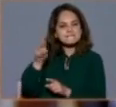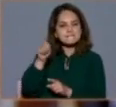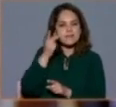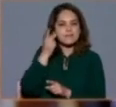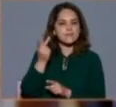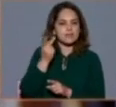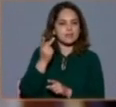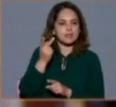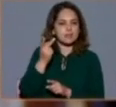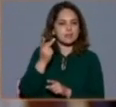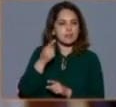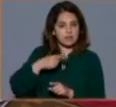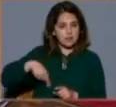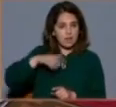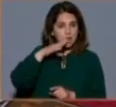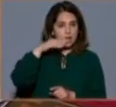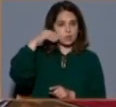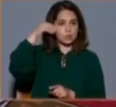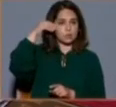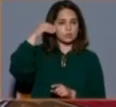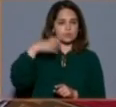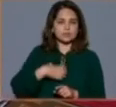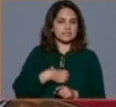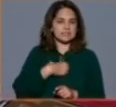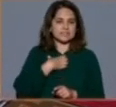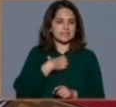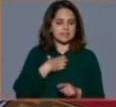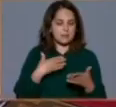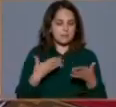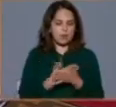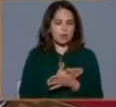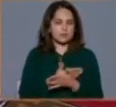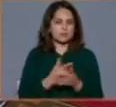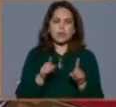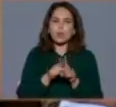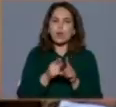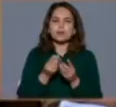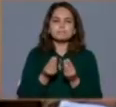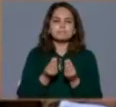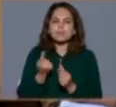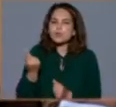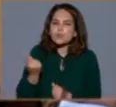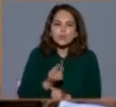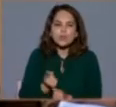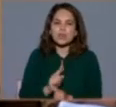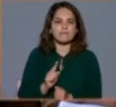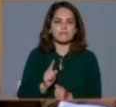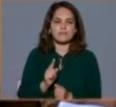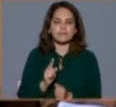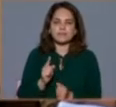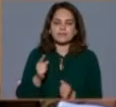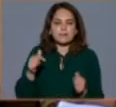adultos, sentimos a morte como algo que não devia estar no horizonte da